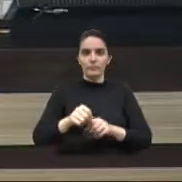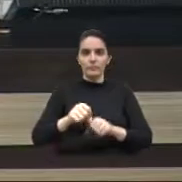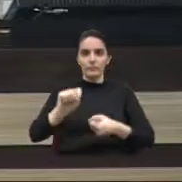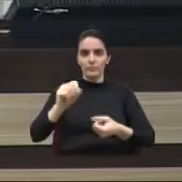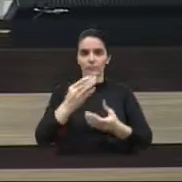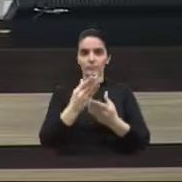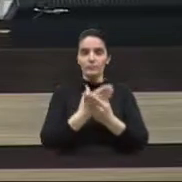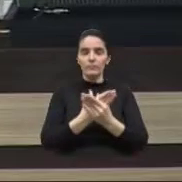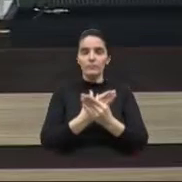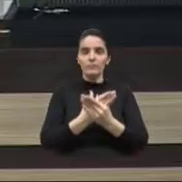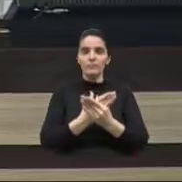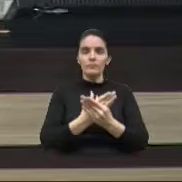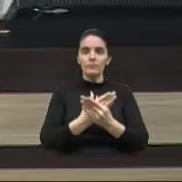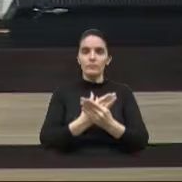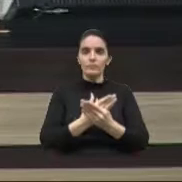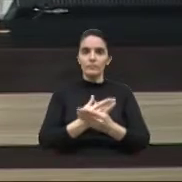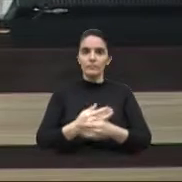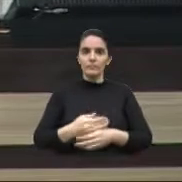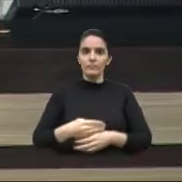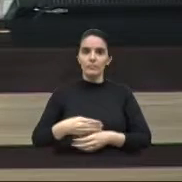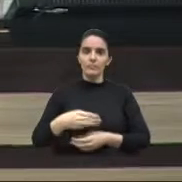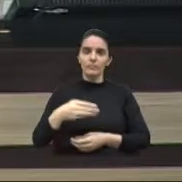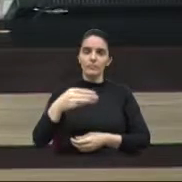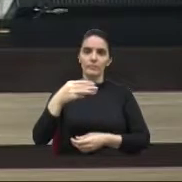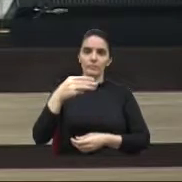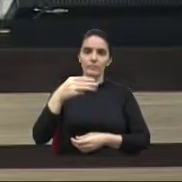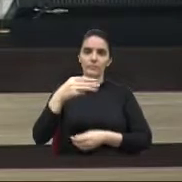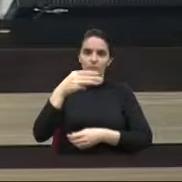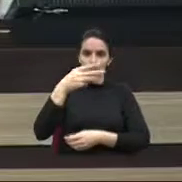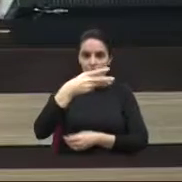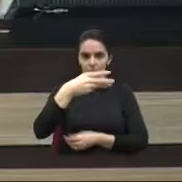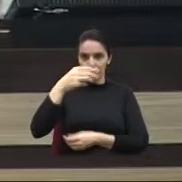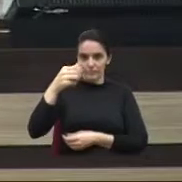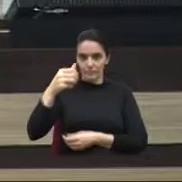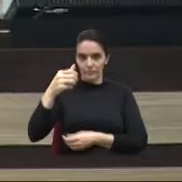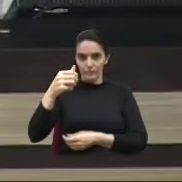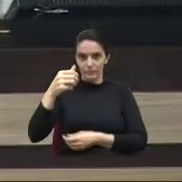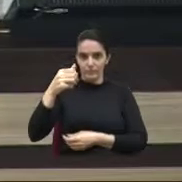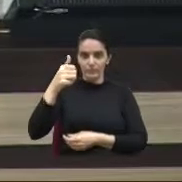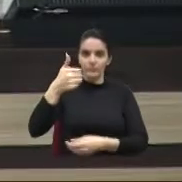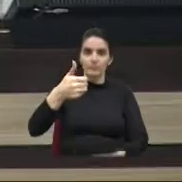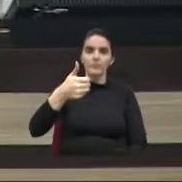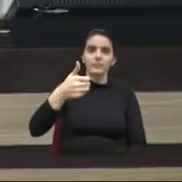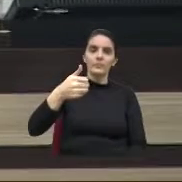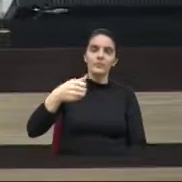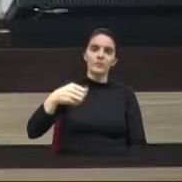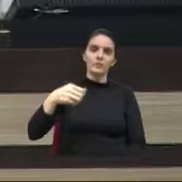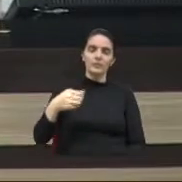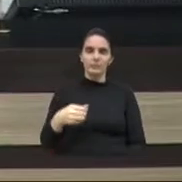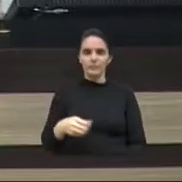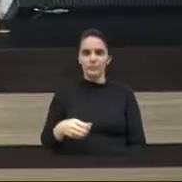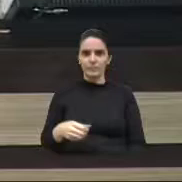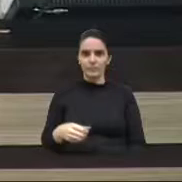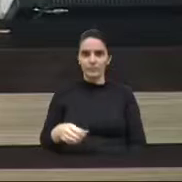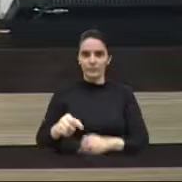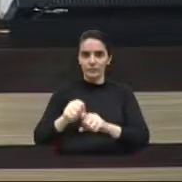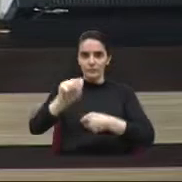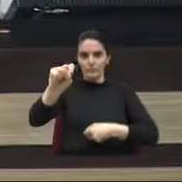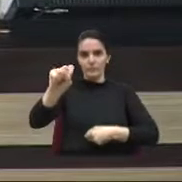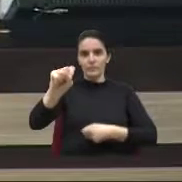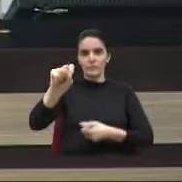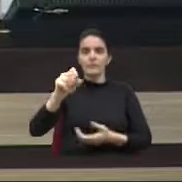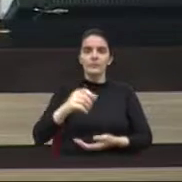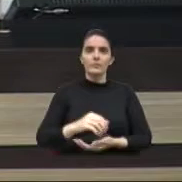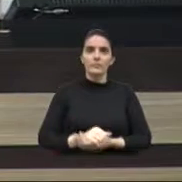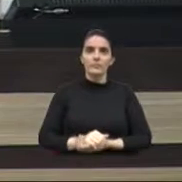Protocolo da Prefeitura Municipal de Limeira, de número 31.136 de 2018, ofício